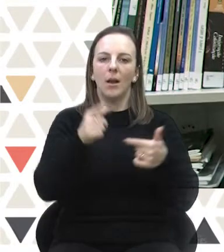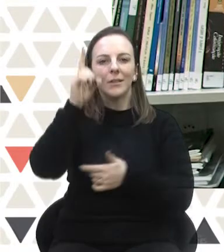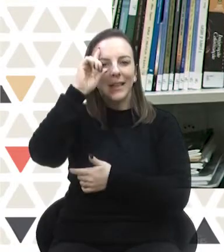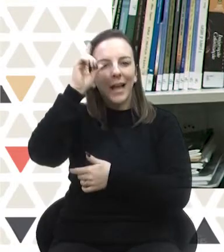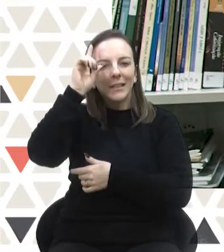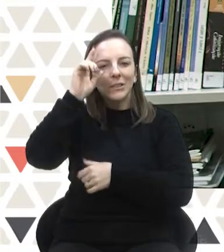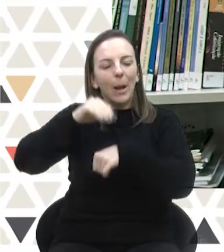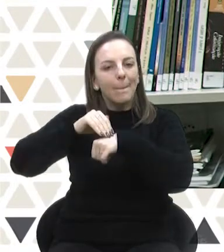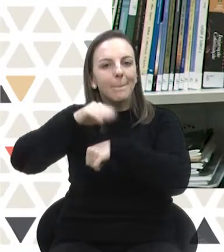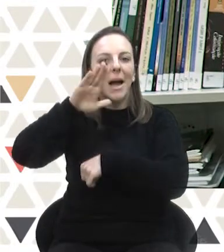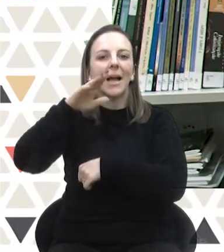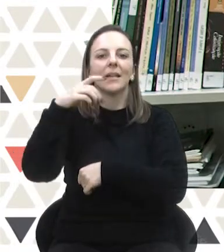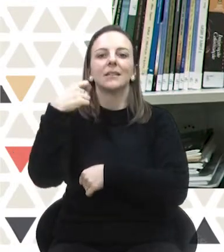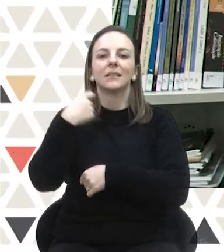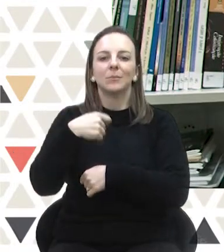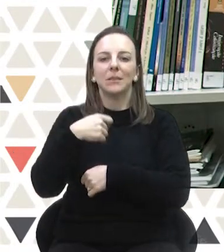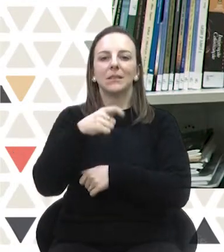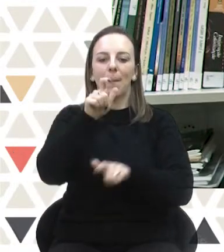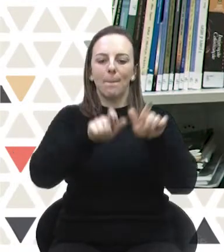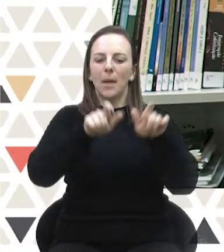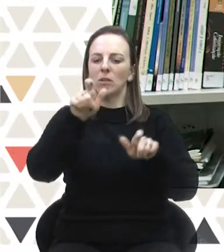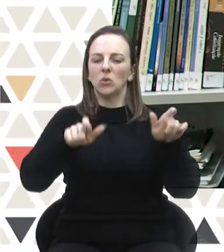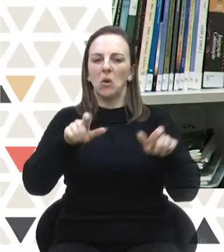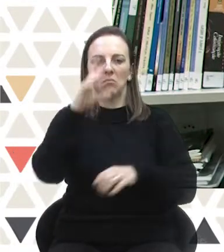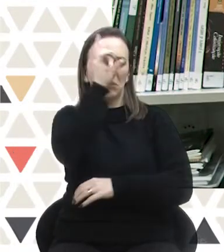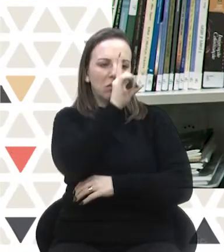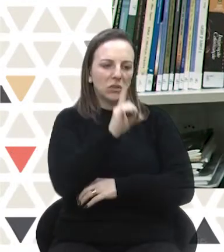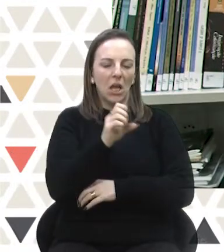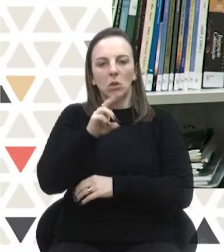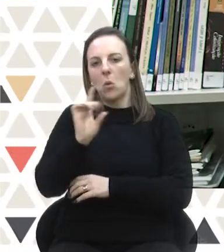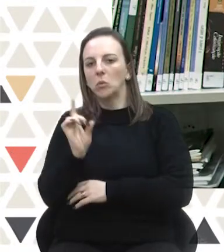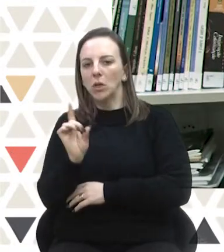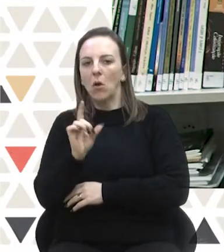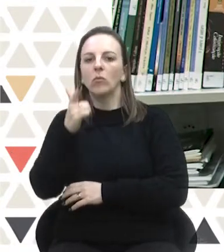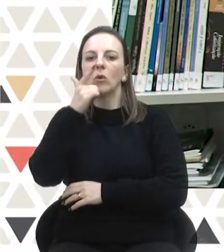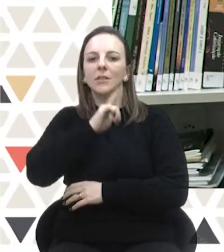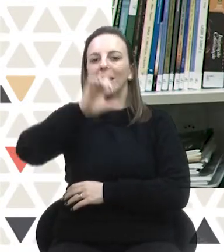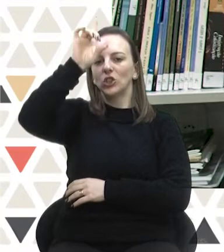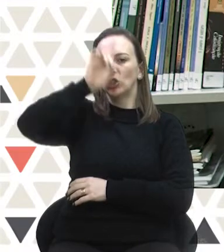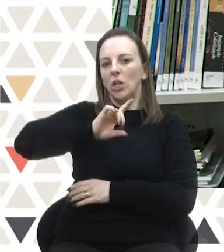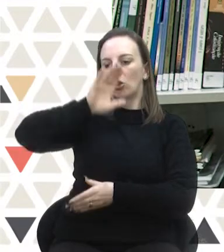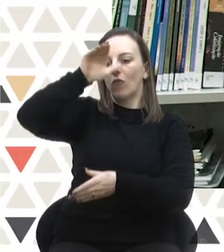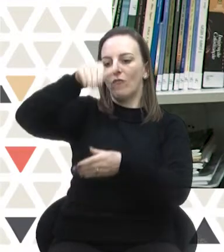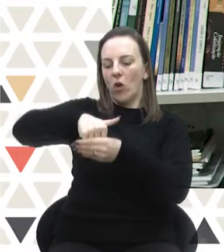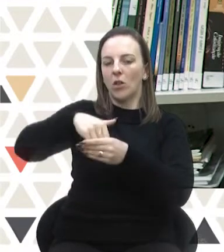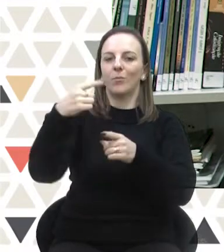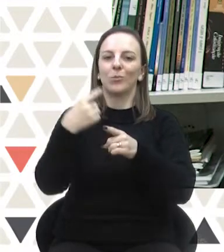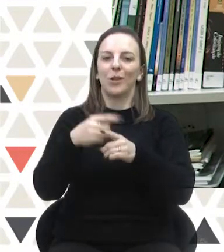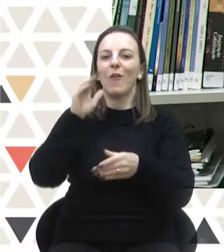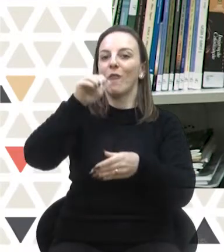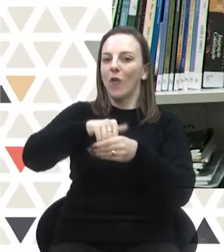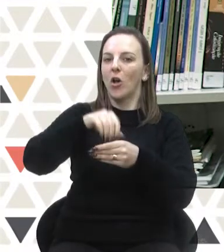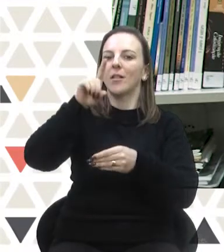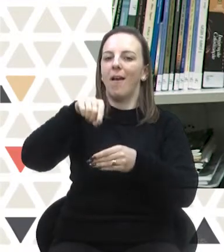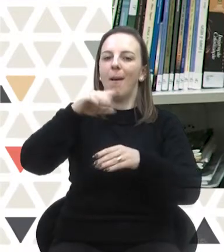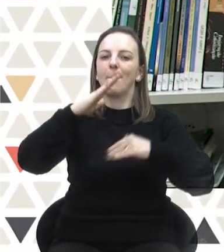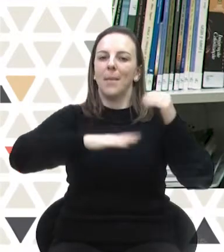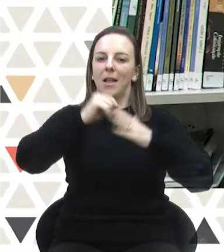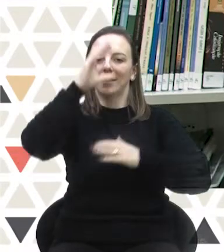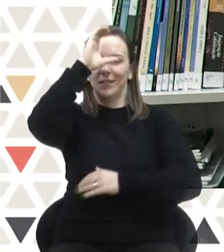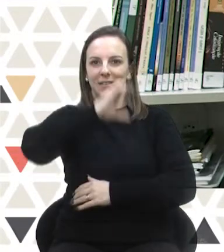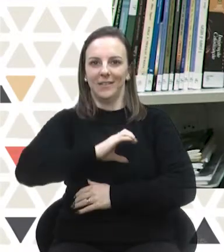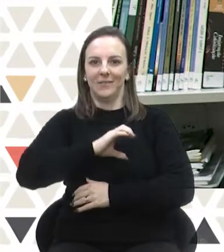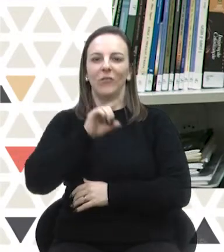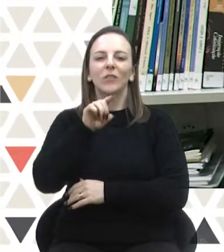que cada vez mais a gente possa ter eleitores com qualquer condição, com deficiência ou sem, exercendo o direito ao voto, porque